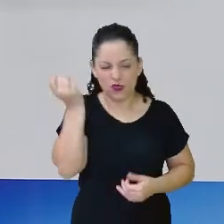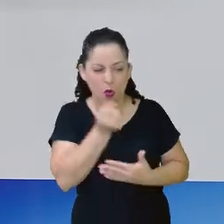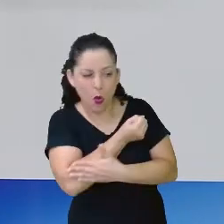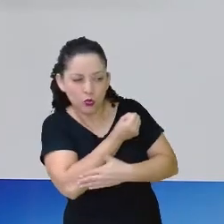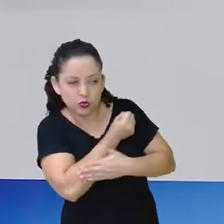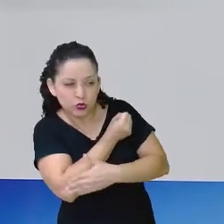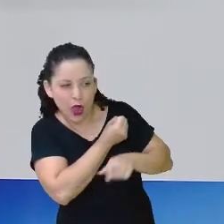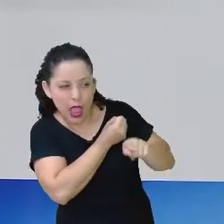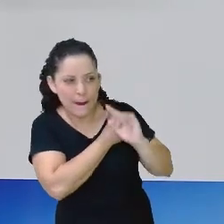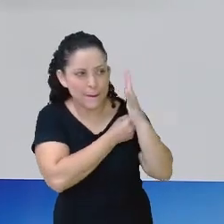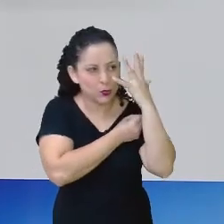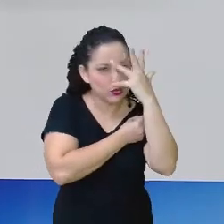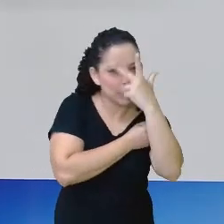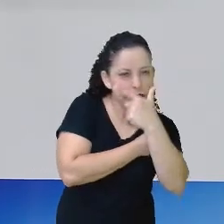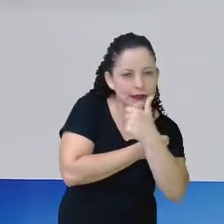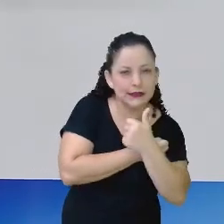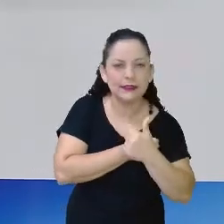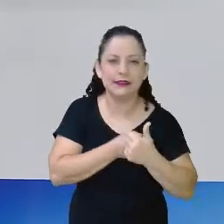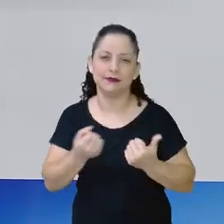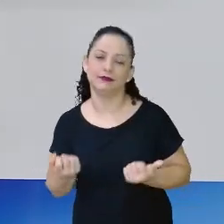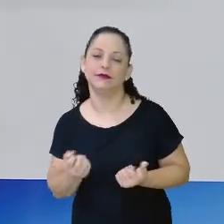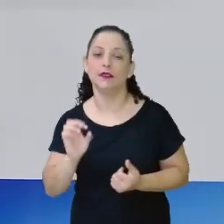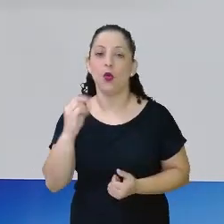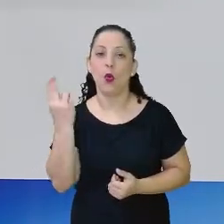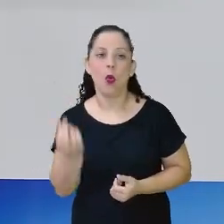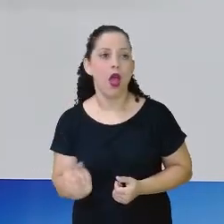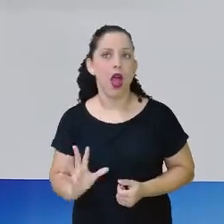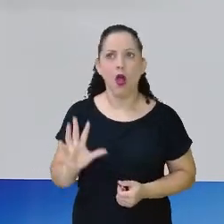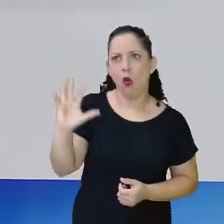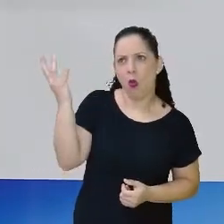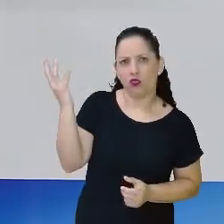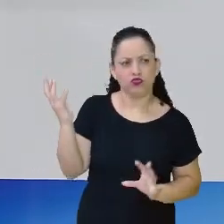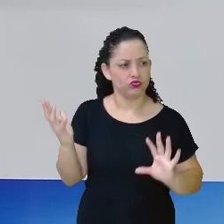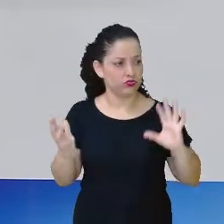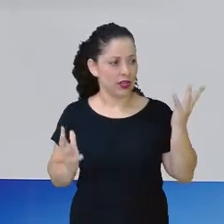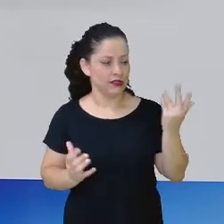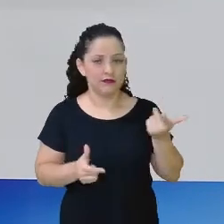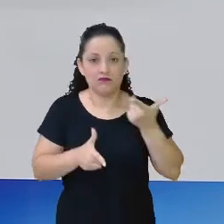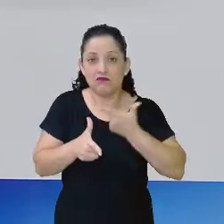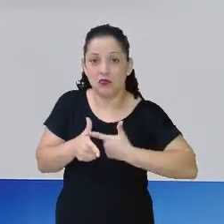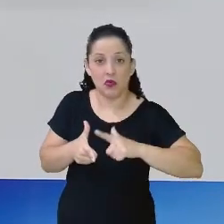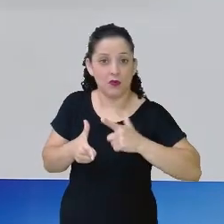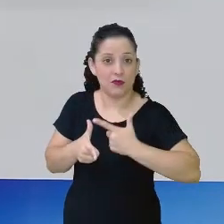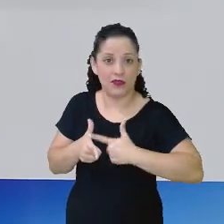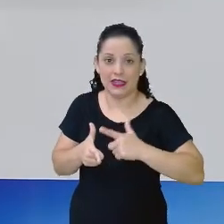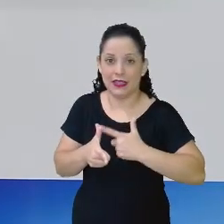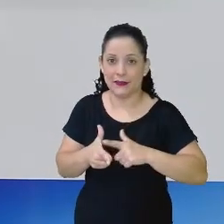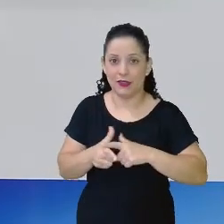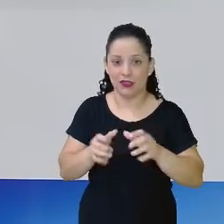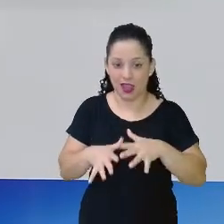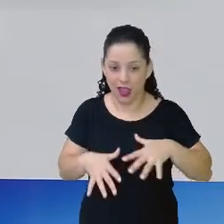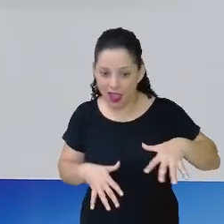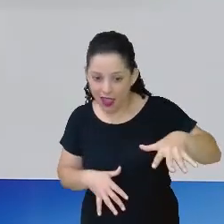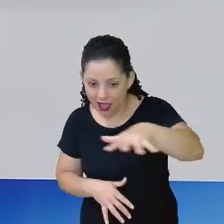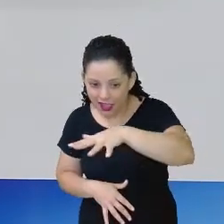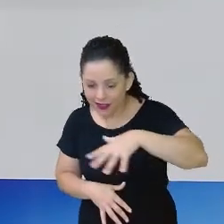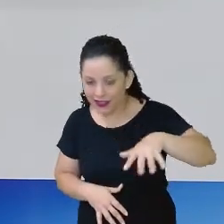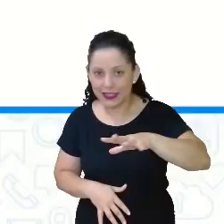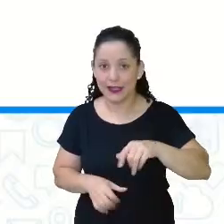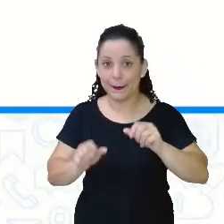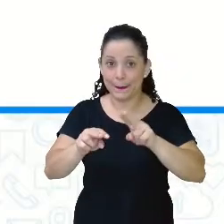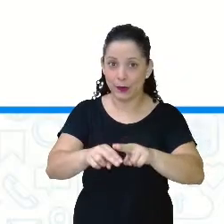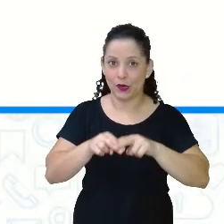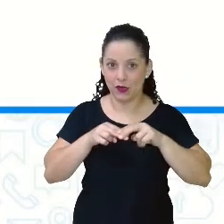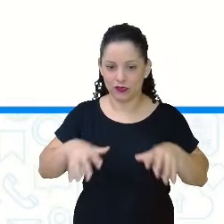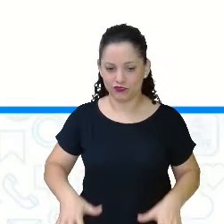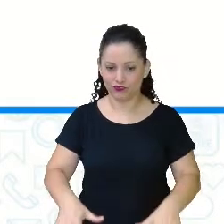sua beleza, ou acontece algum problema, geralmente é ali em volta da família real.